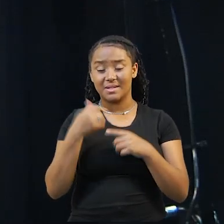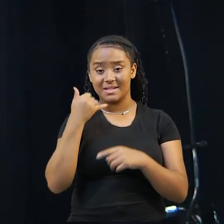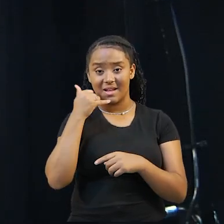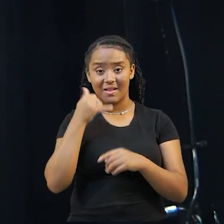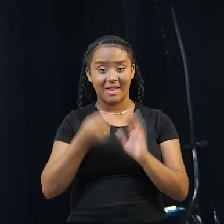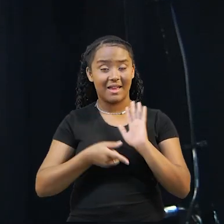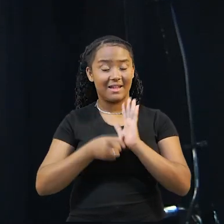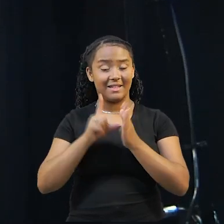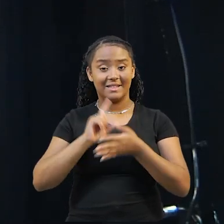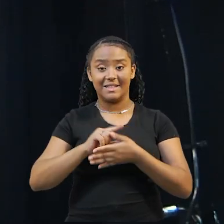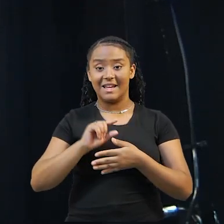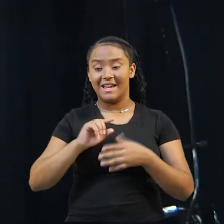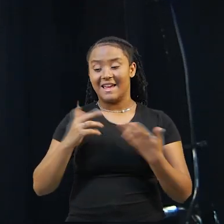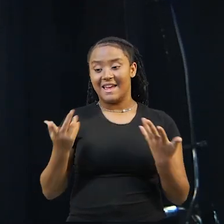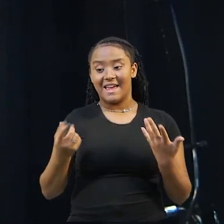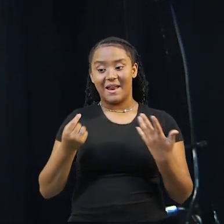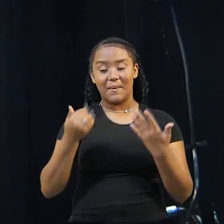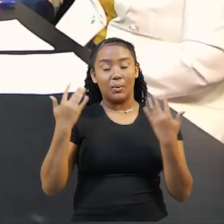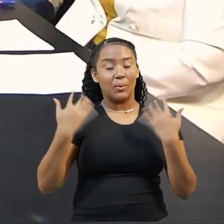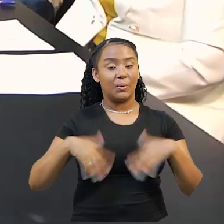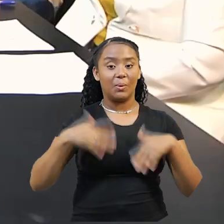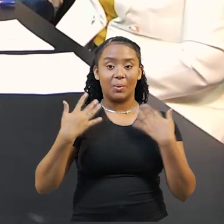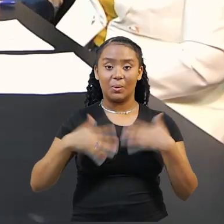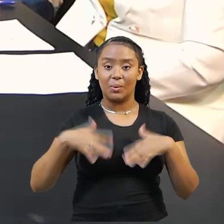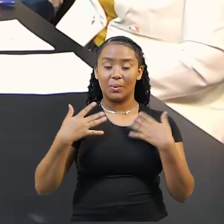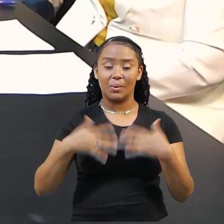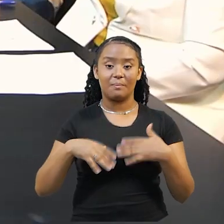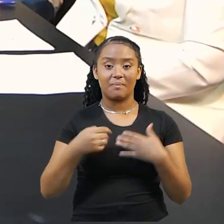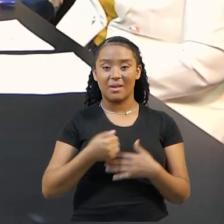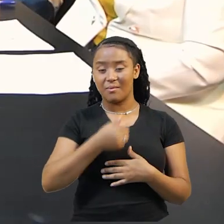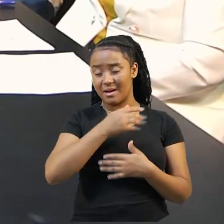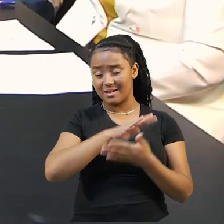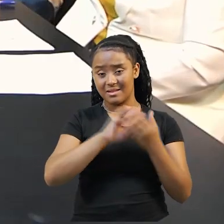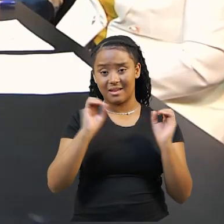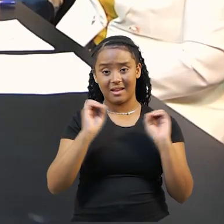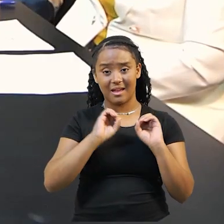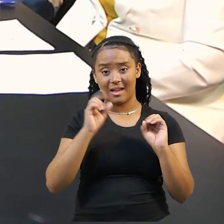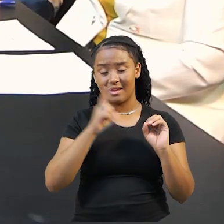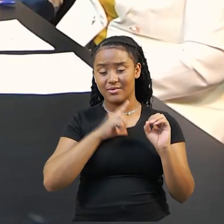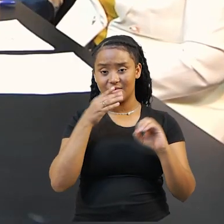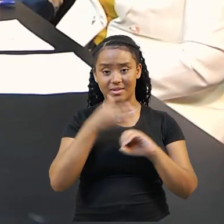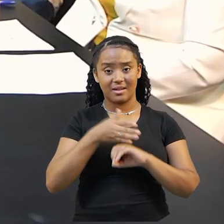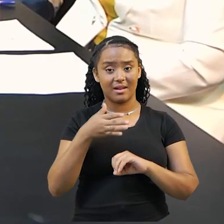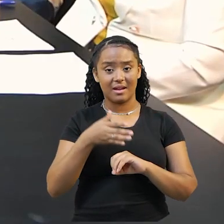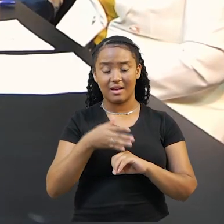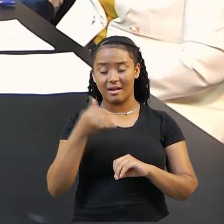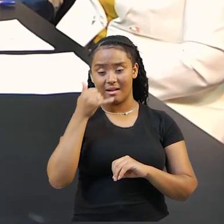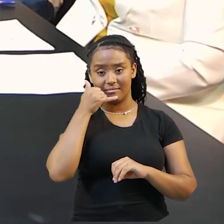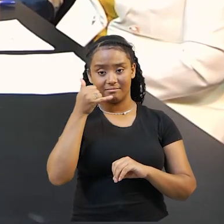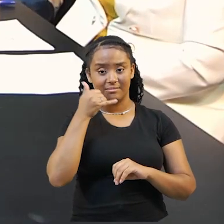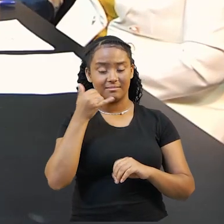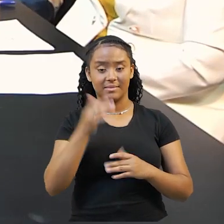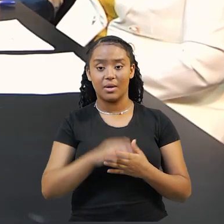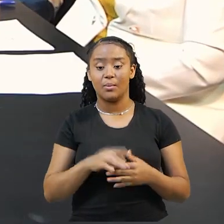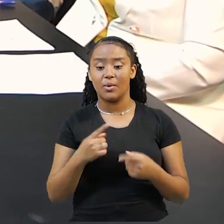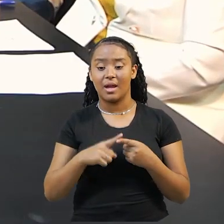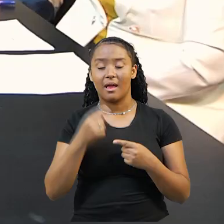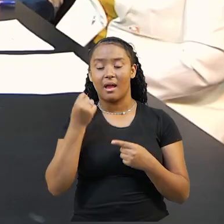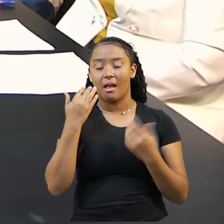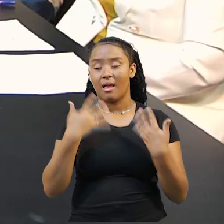eram muito... O telefone era caro. Caríssimo, quase ninguém tinha acesso, então as ligações eram muito